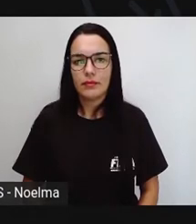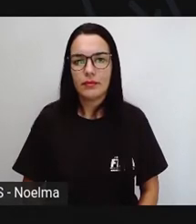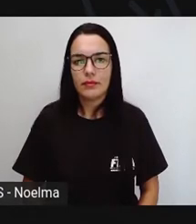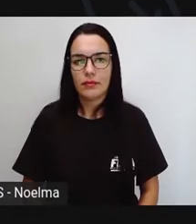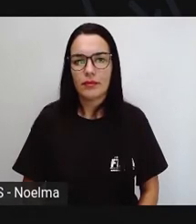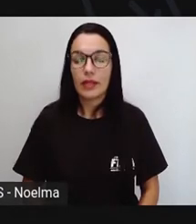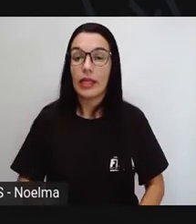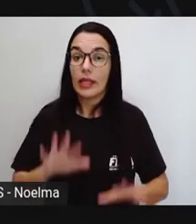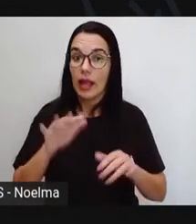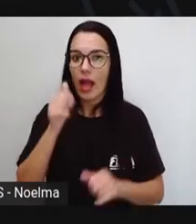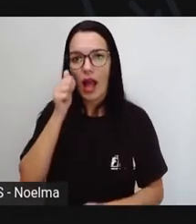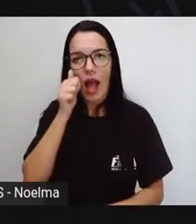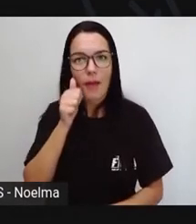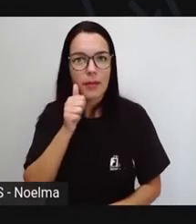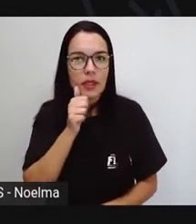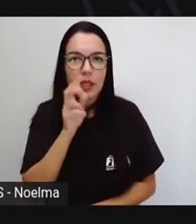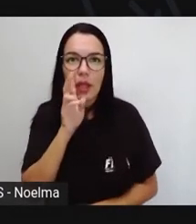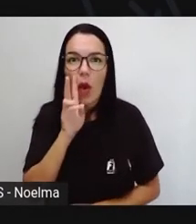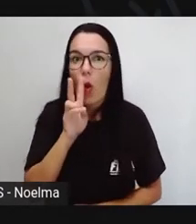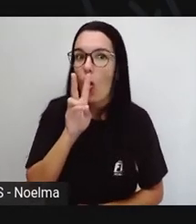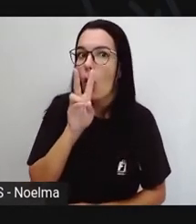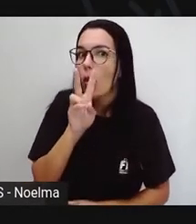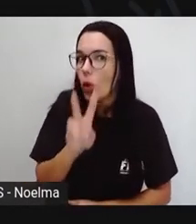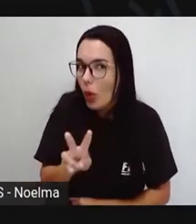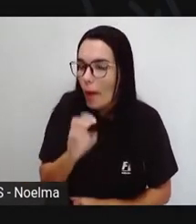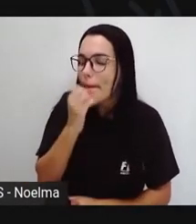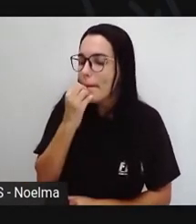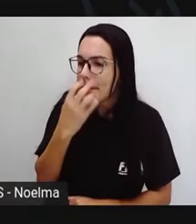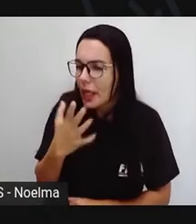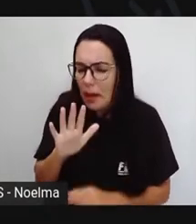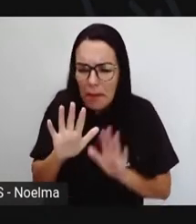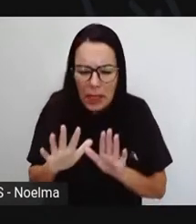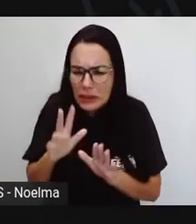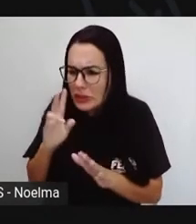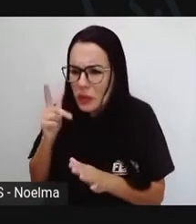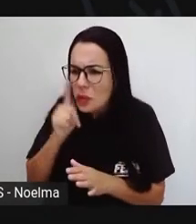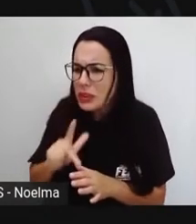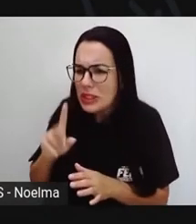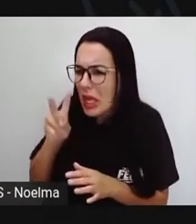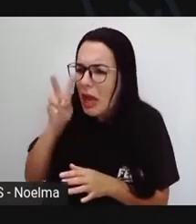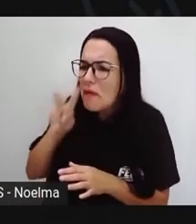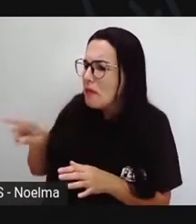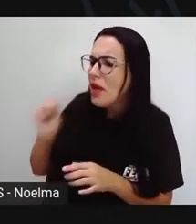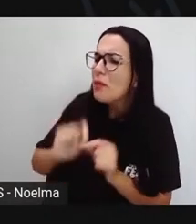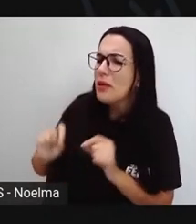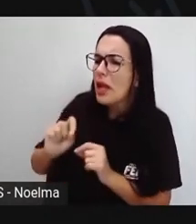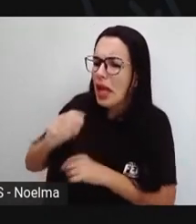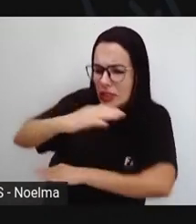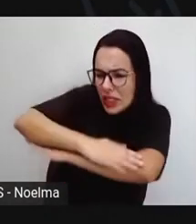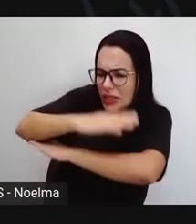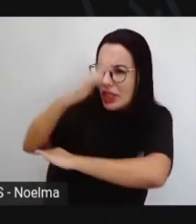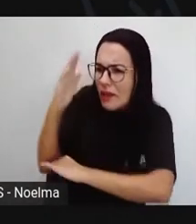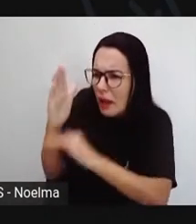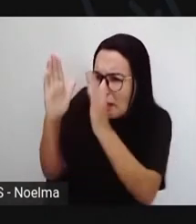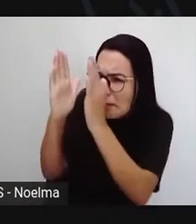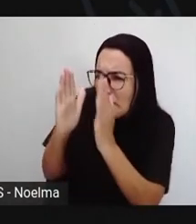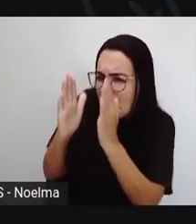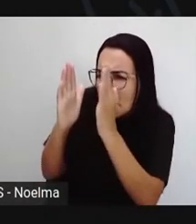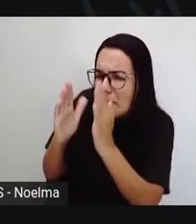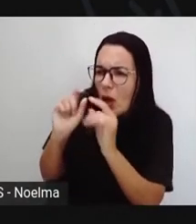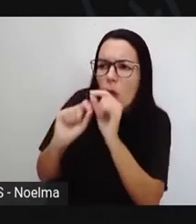A menina olhou bem, mas não dava para ver direito. Dentro da janelinha estreita,